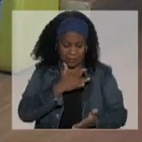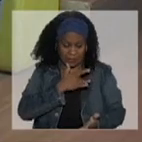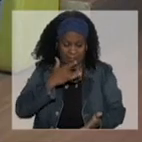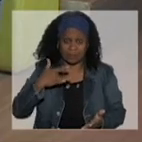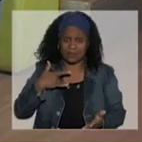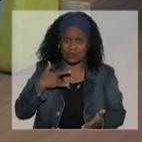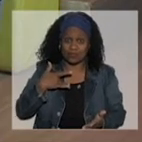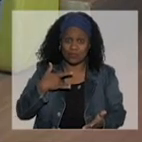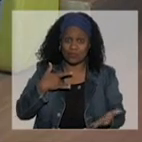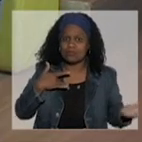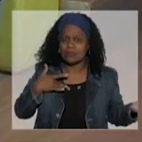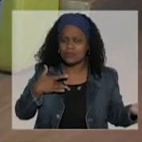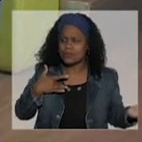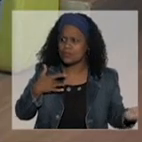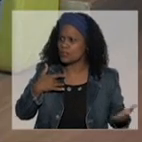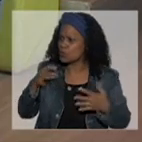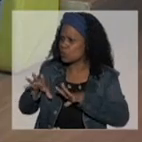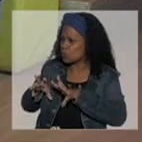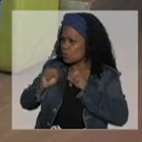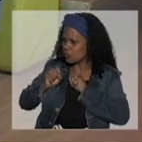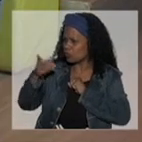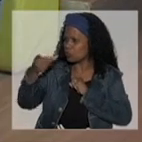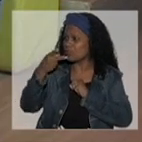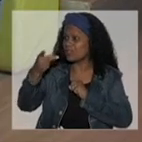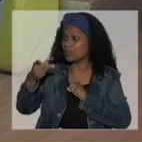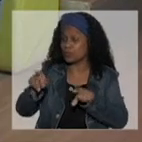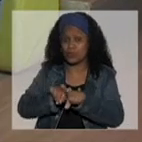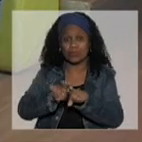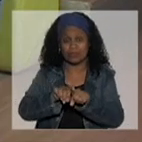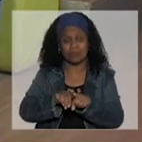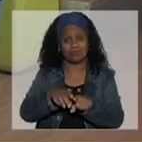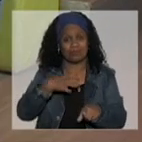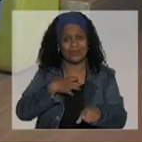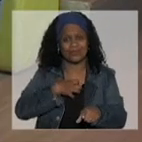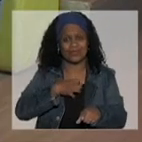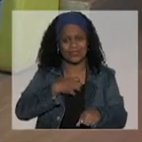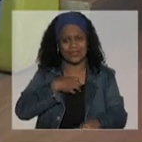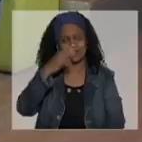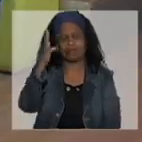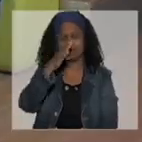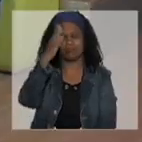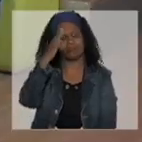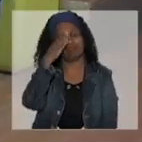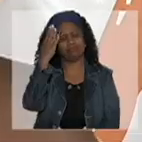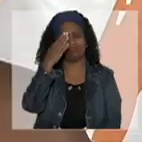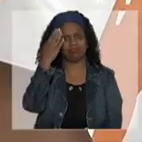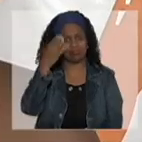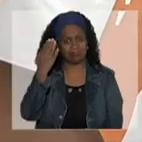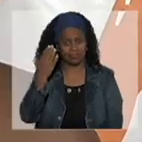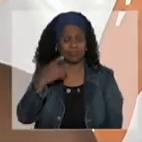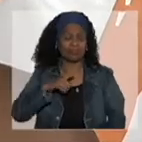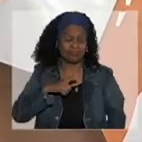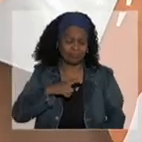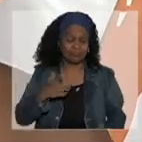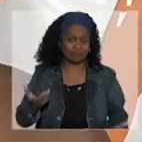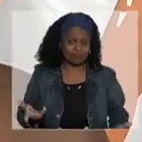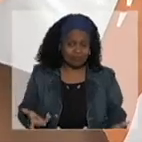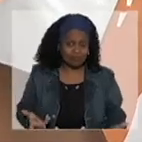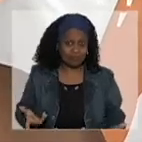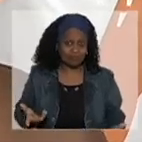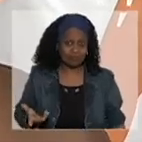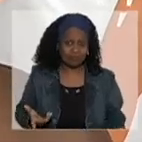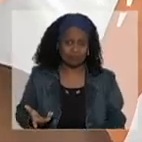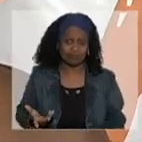no caso da saúde que ela estava falando eu me identifico bastante até os desmaios porque eu sempre também às vezes tem umas crises